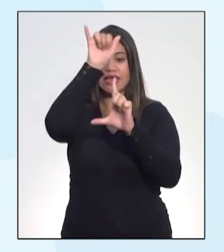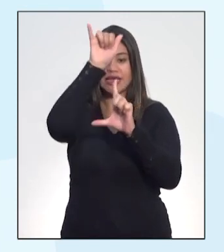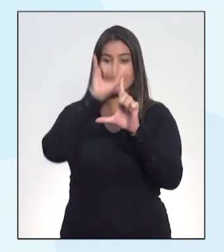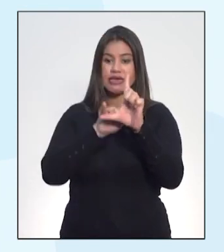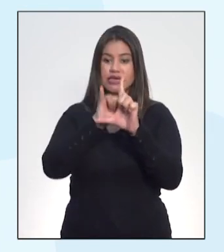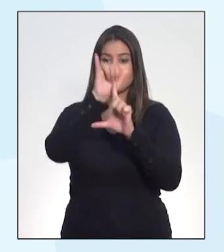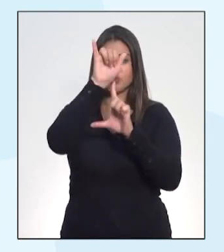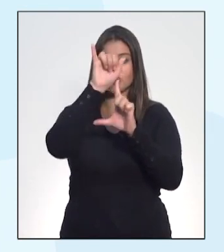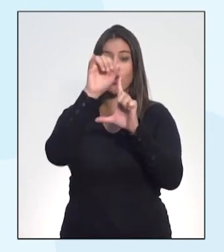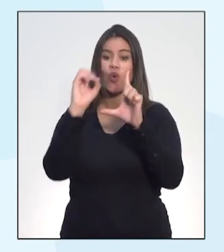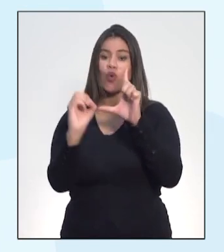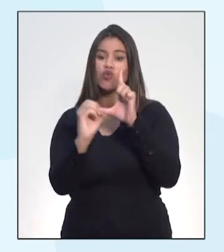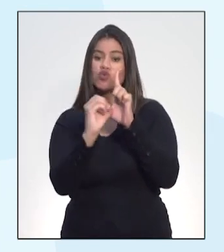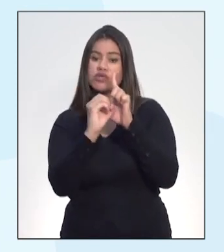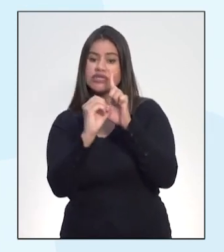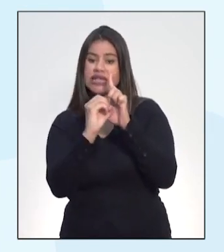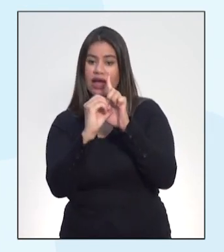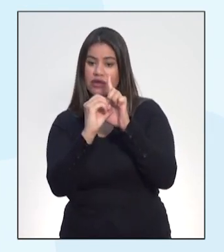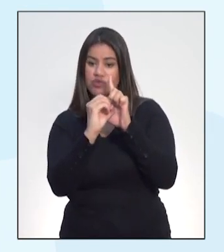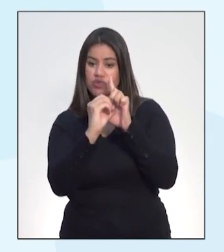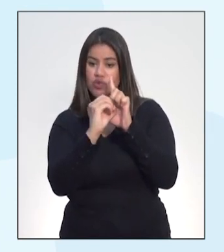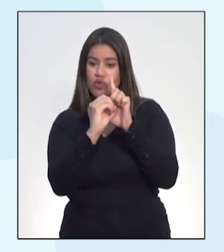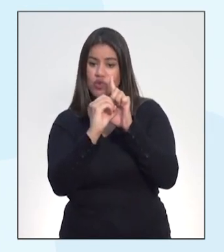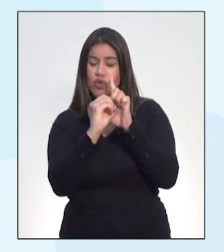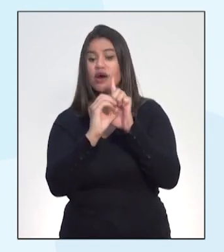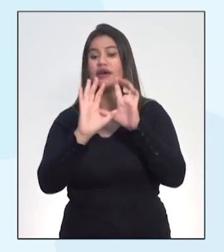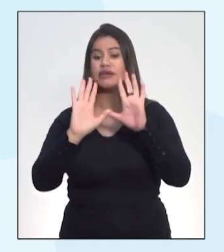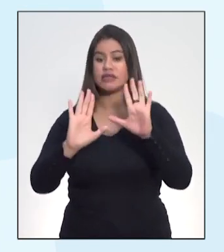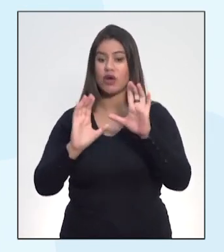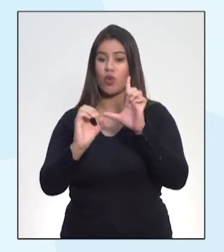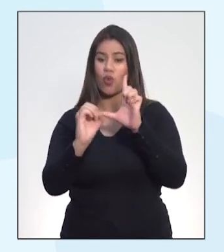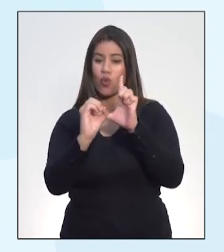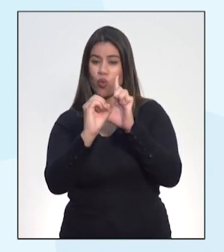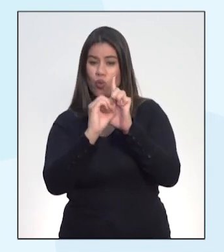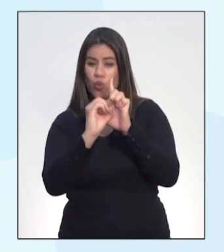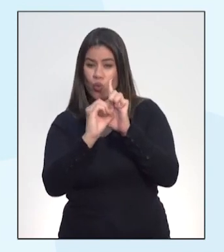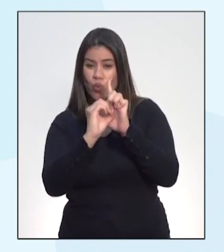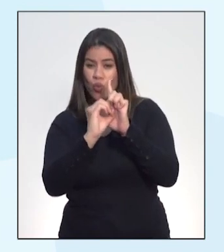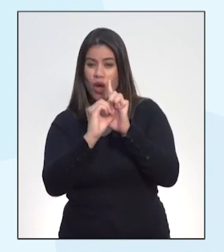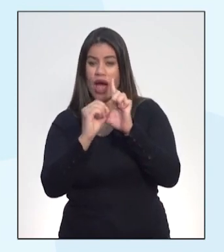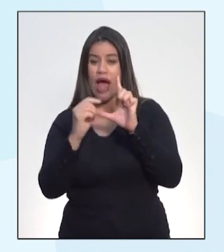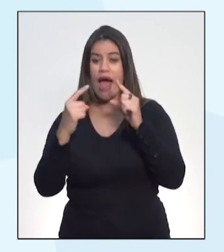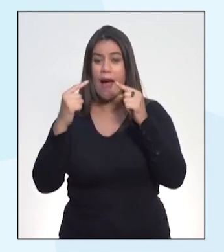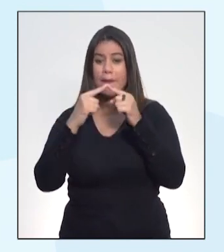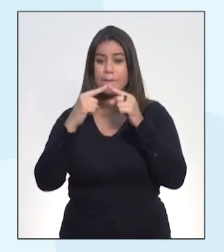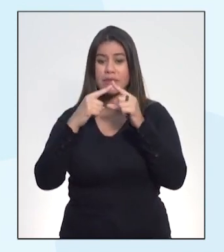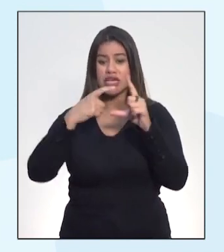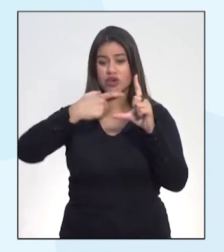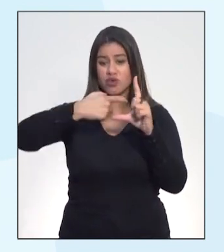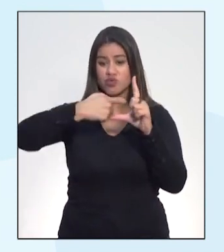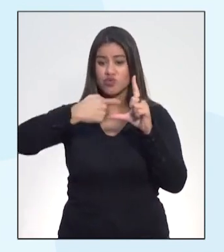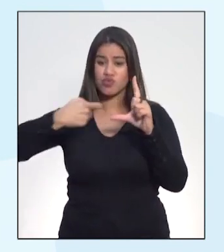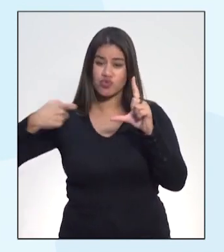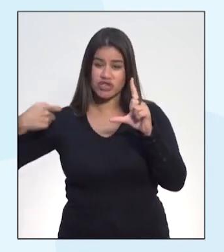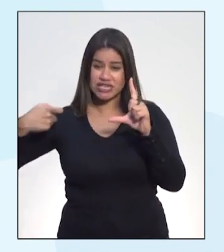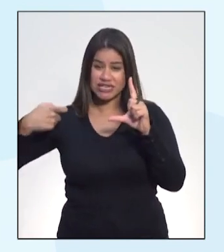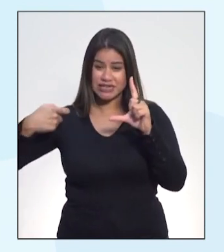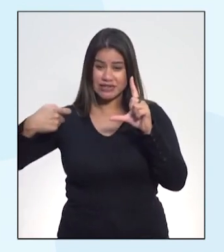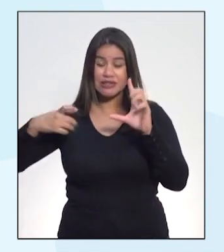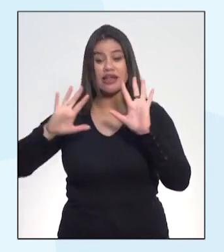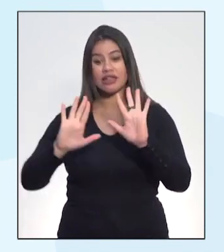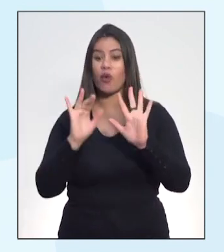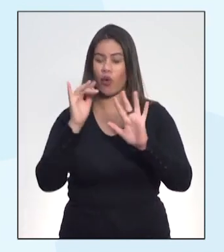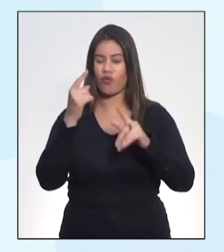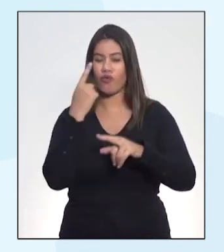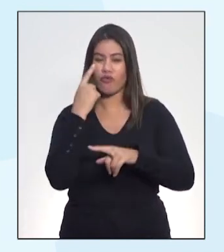zero. Então, quem colocou o item A, cruzou no zero, no eixo X. Na verdade, nem foi no zero, foi no 2. Então, ó, vamos